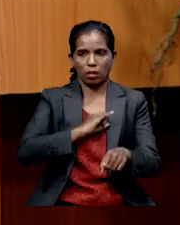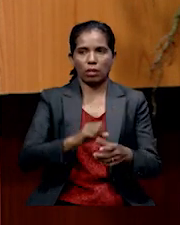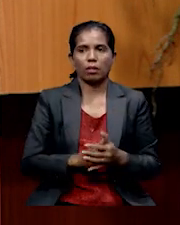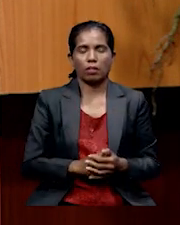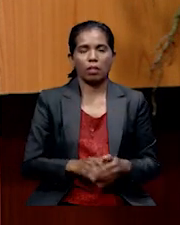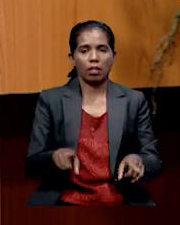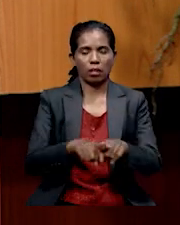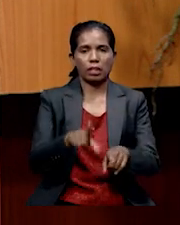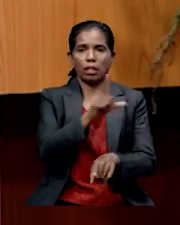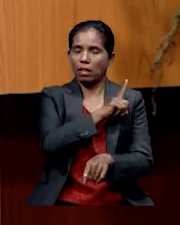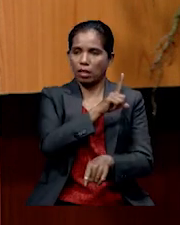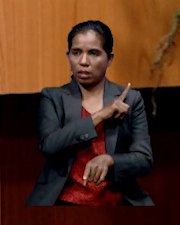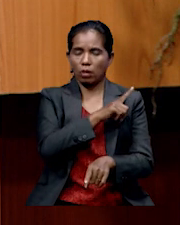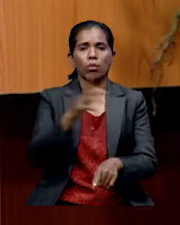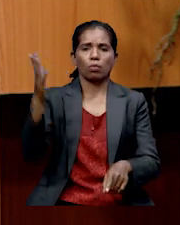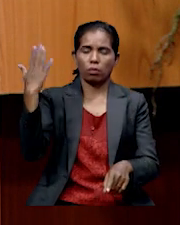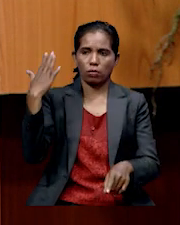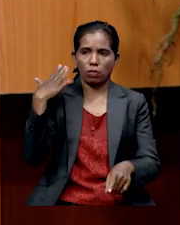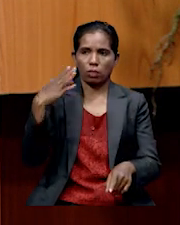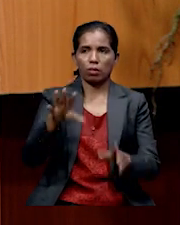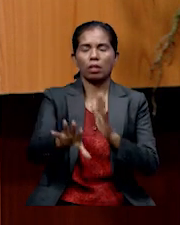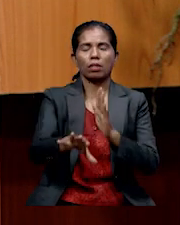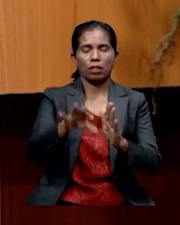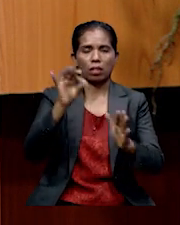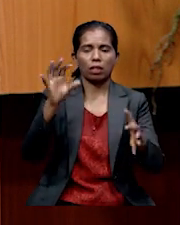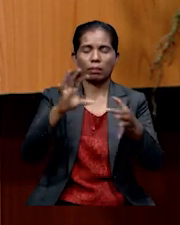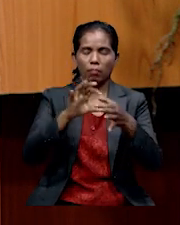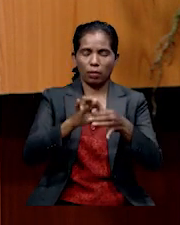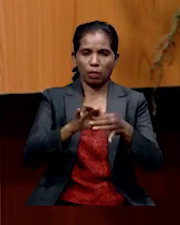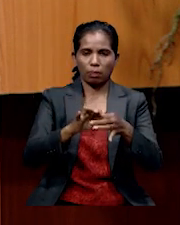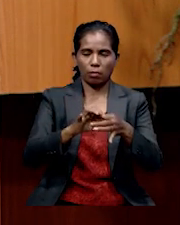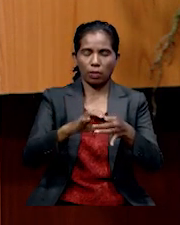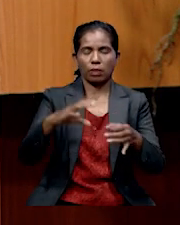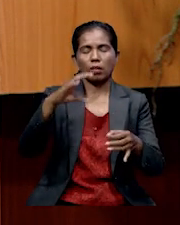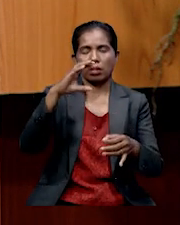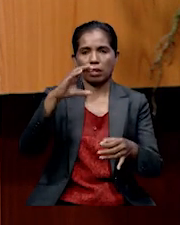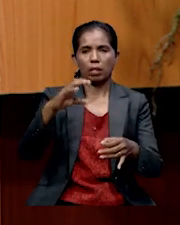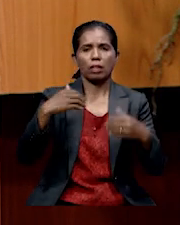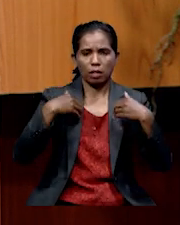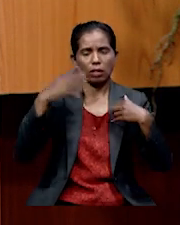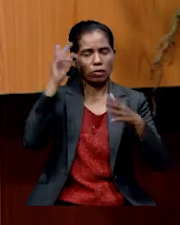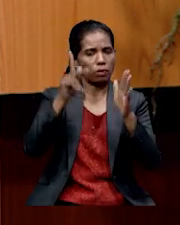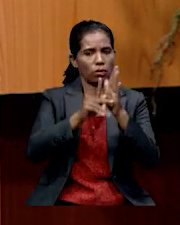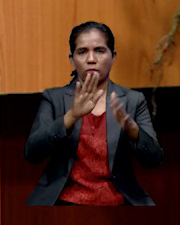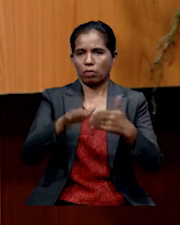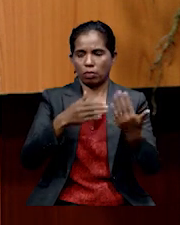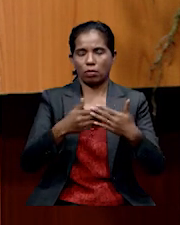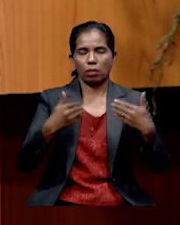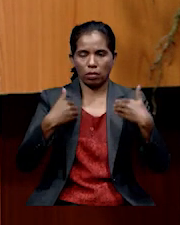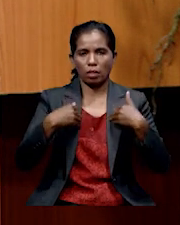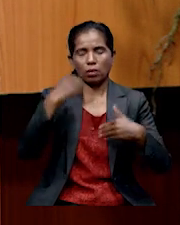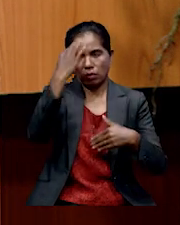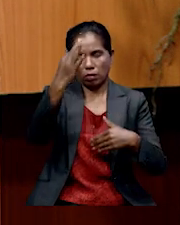lere, nia ulu, eleito membro do Comitê Central. E a documentação, toma que nebe,